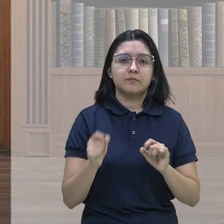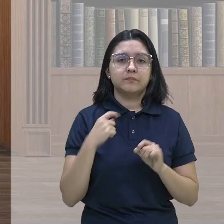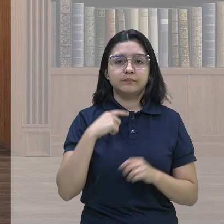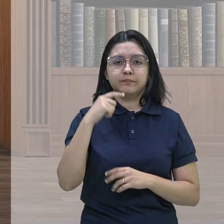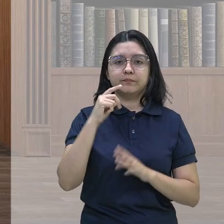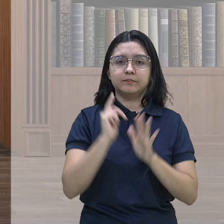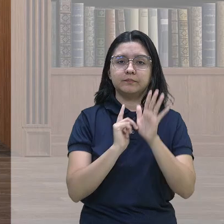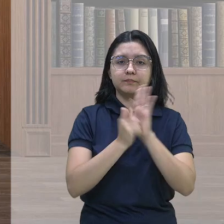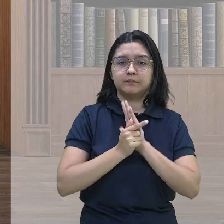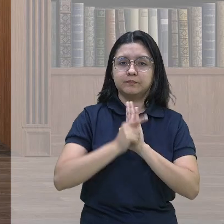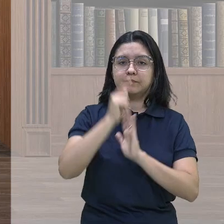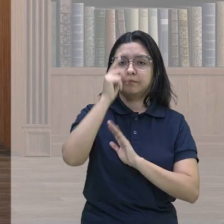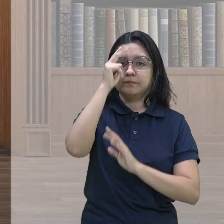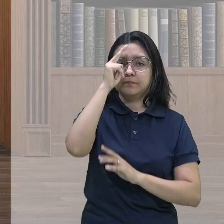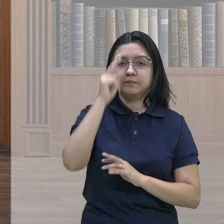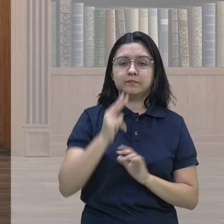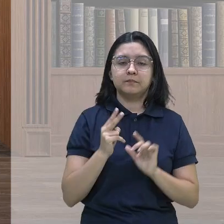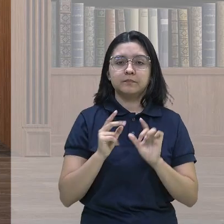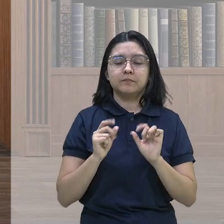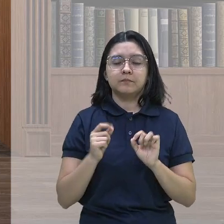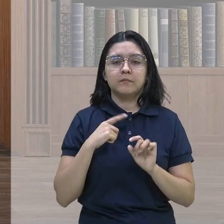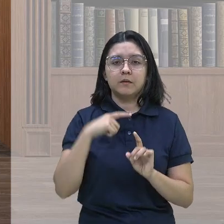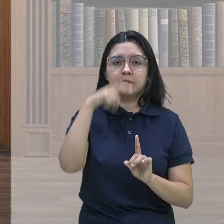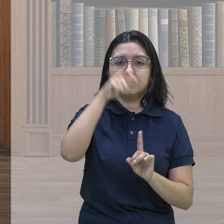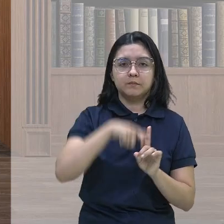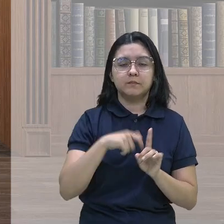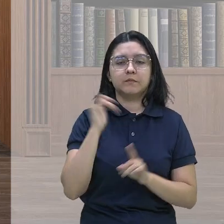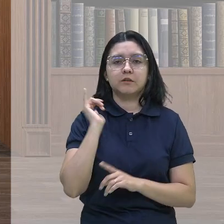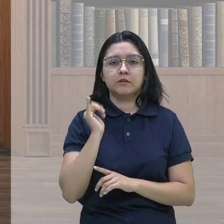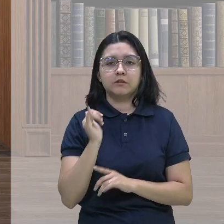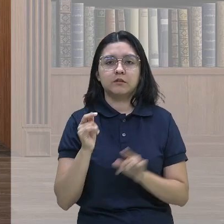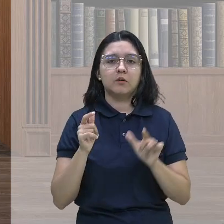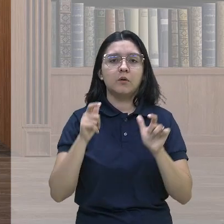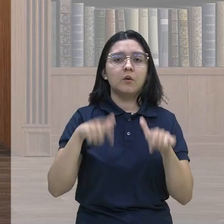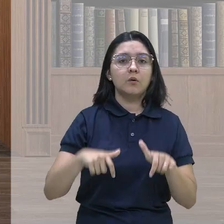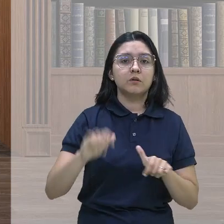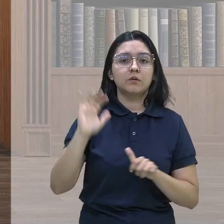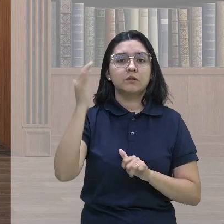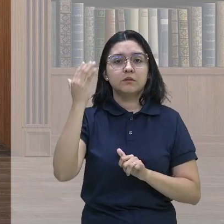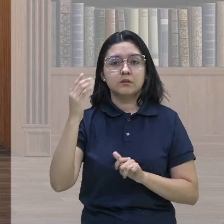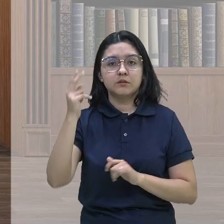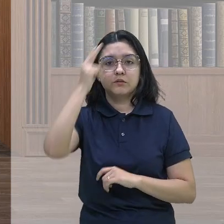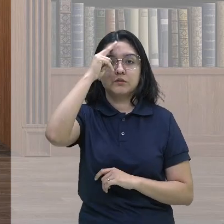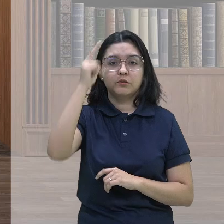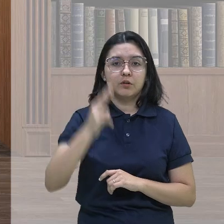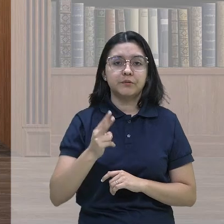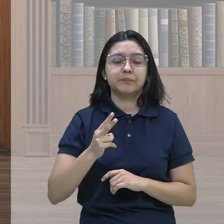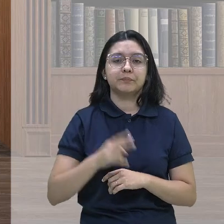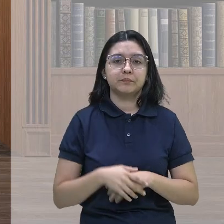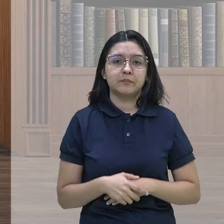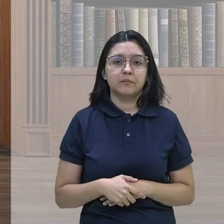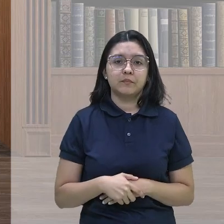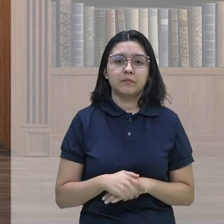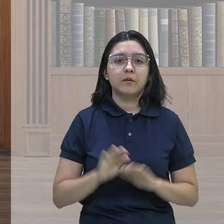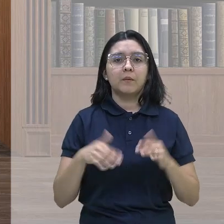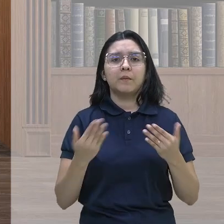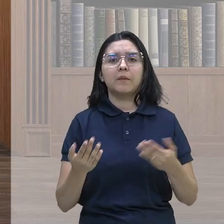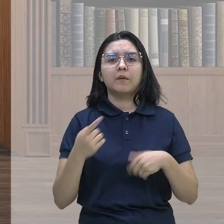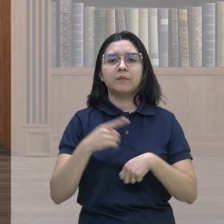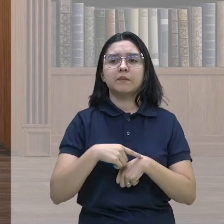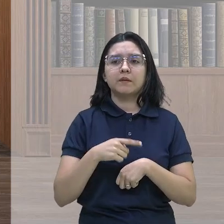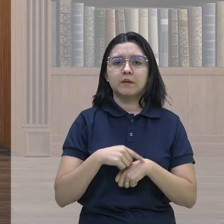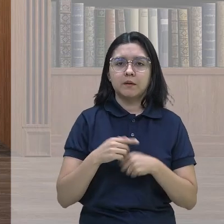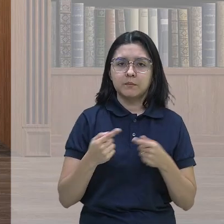narrativo a presença dos personagens, do narrador, onde essa história está acontecendo, né? Em que tempo essa história